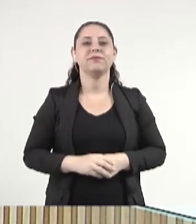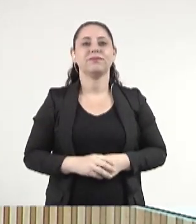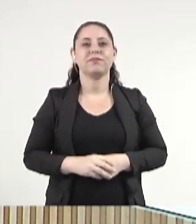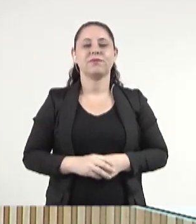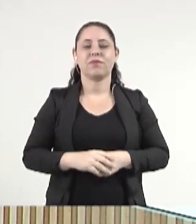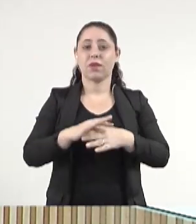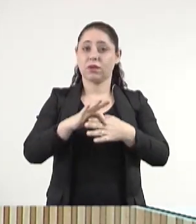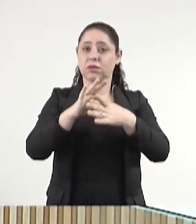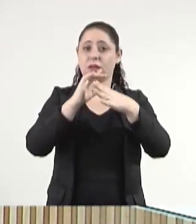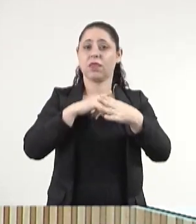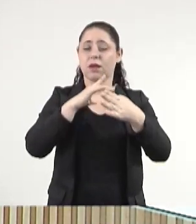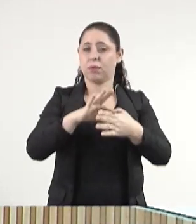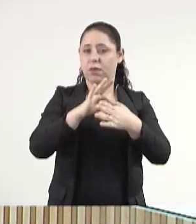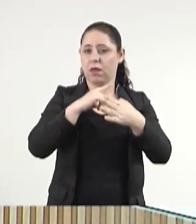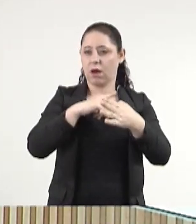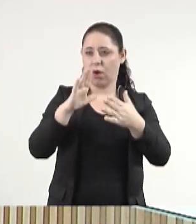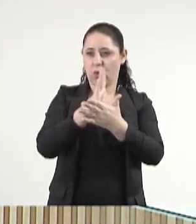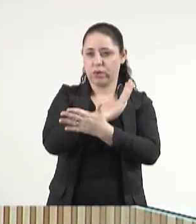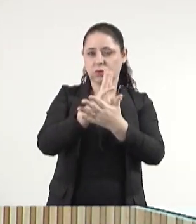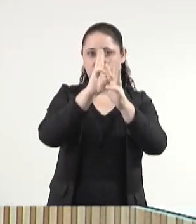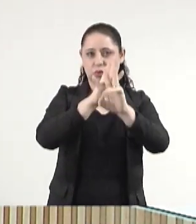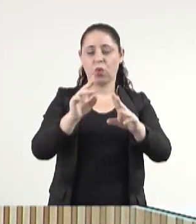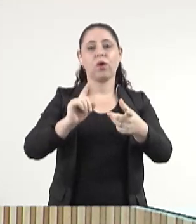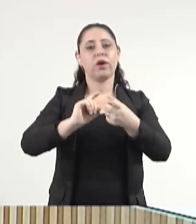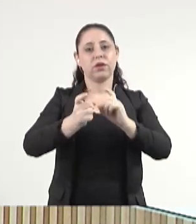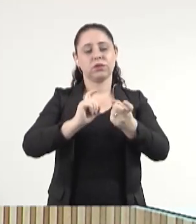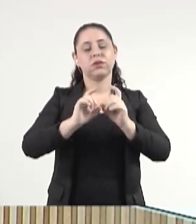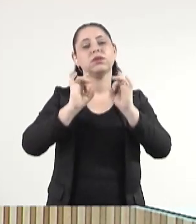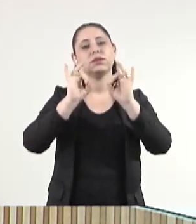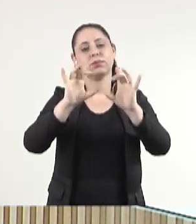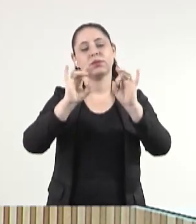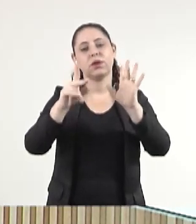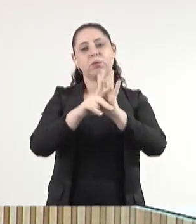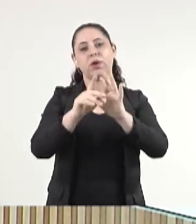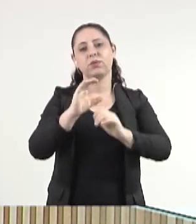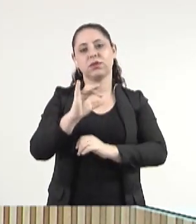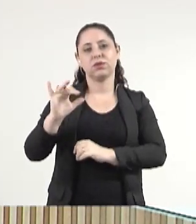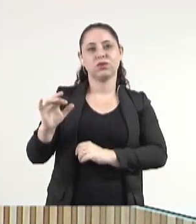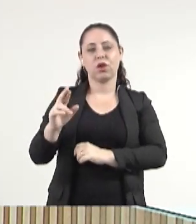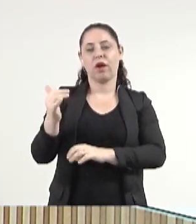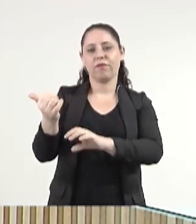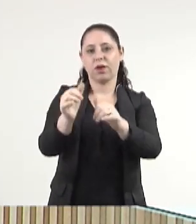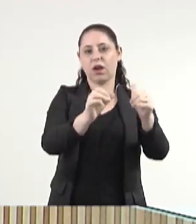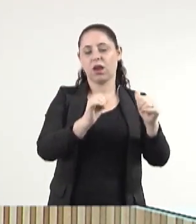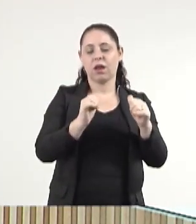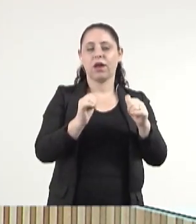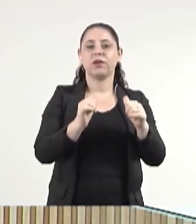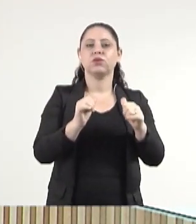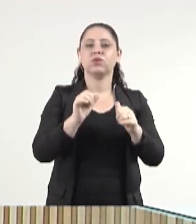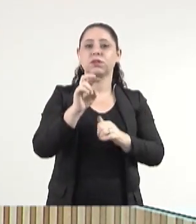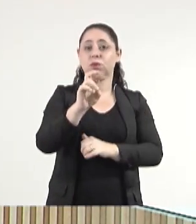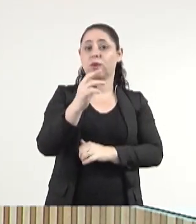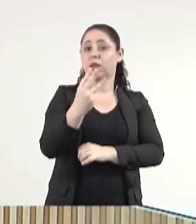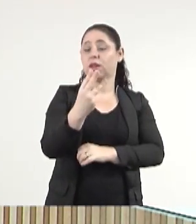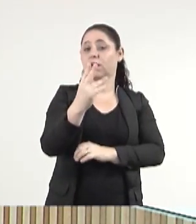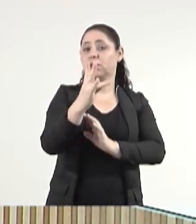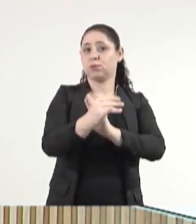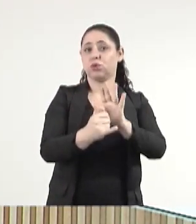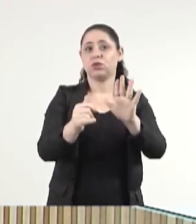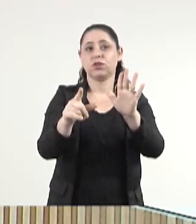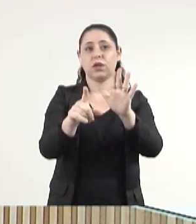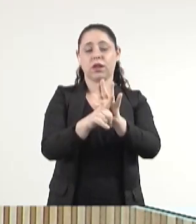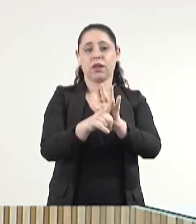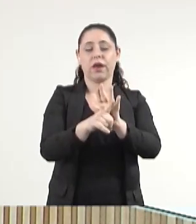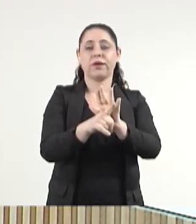www.al.ms.gov.br, o site também destacando a reunião extraordinária da CCJR que avaliou então 53 projetos